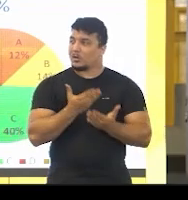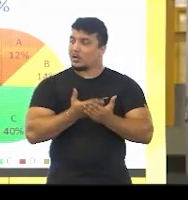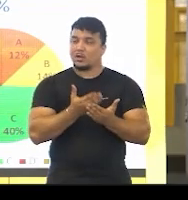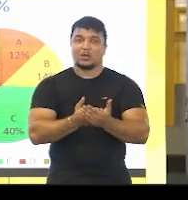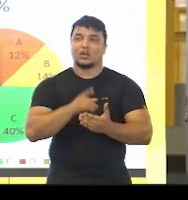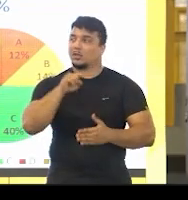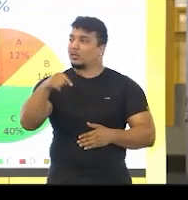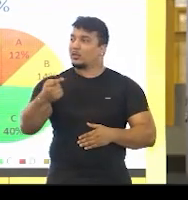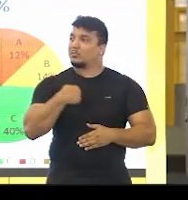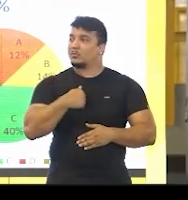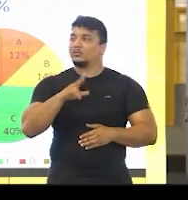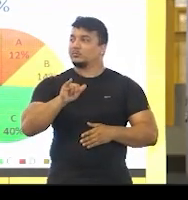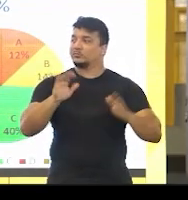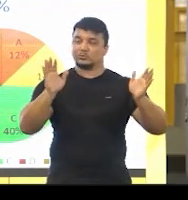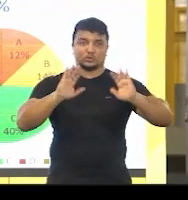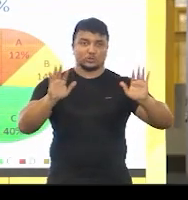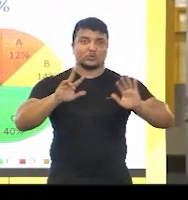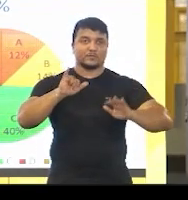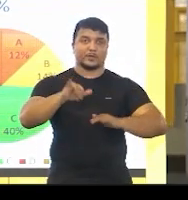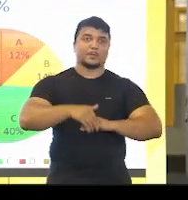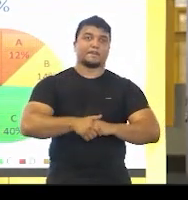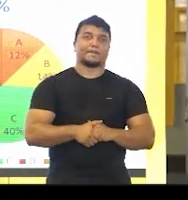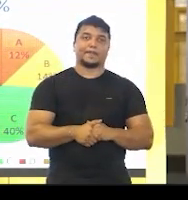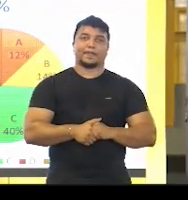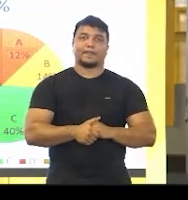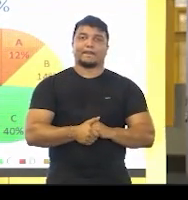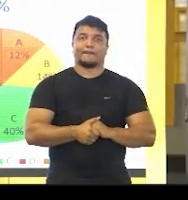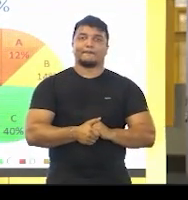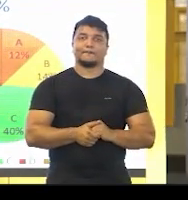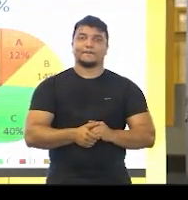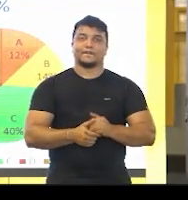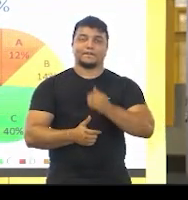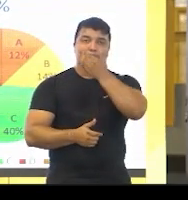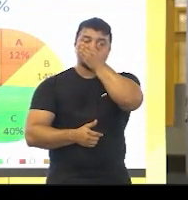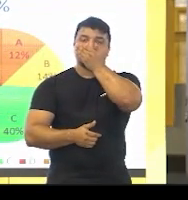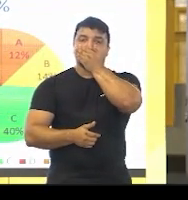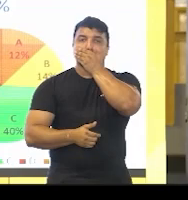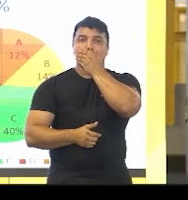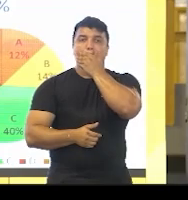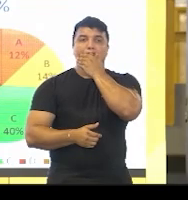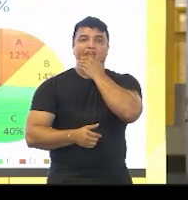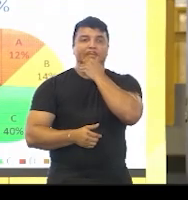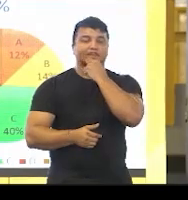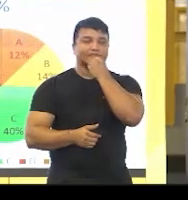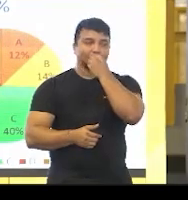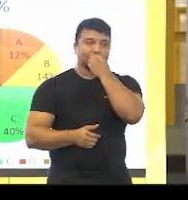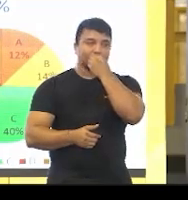bom? E depois a gente se despede de vocês. Vamos nós.